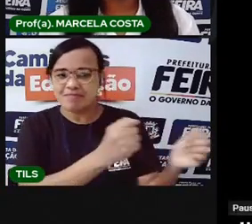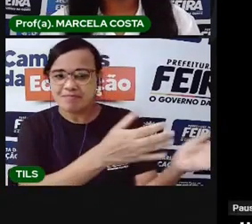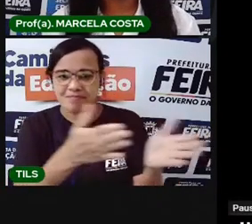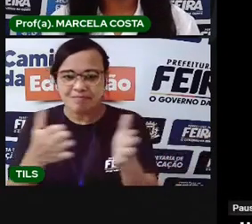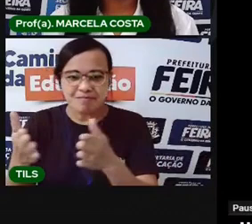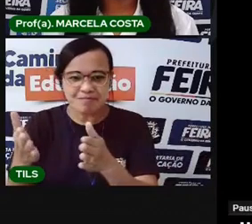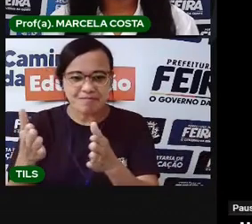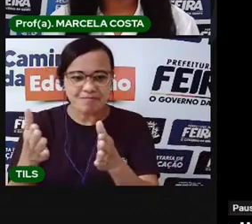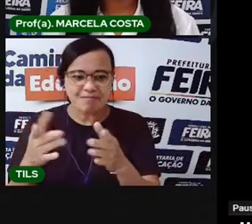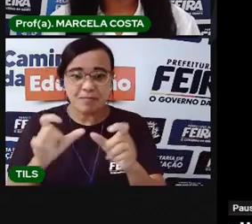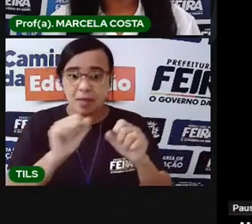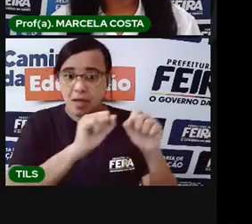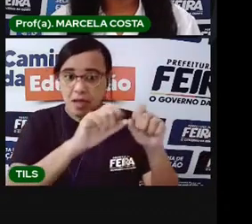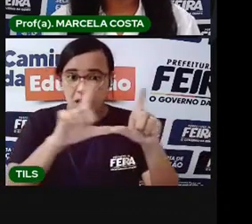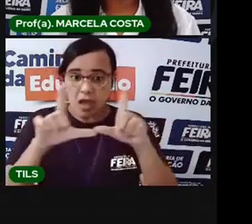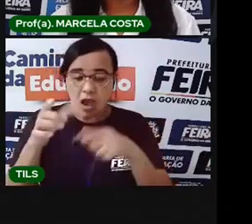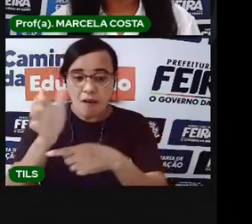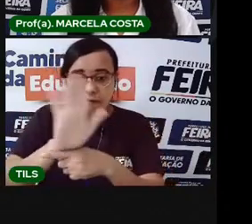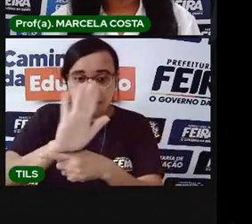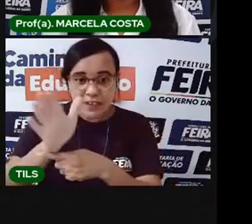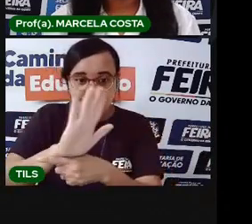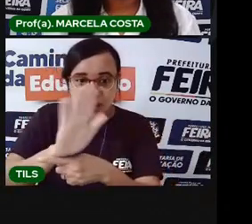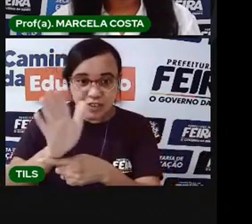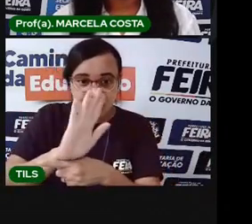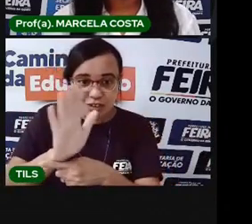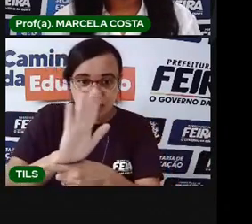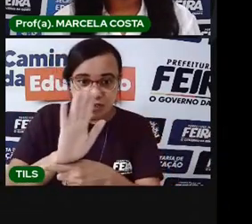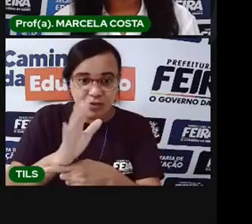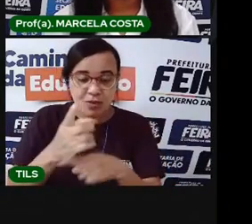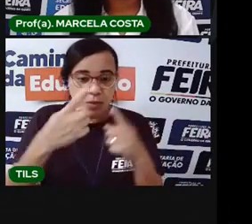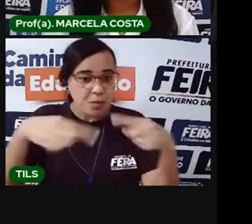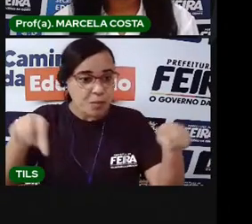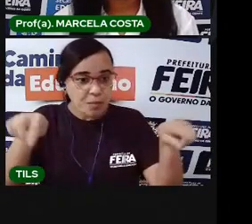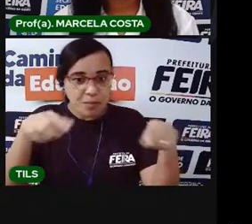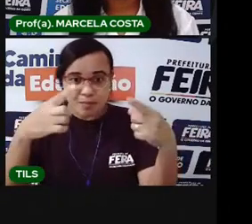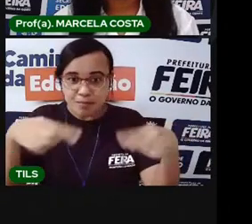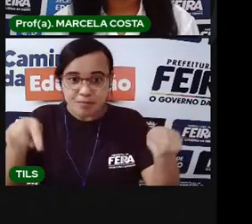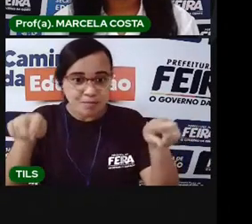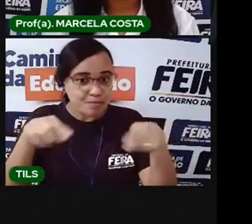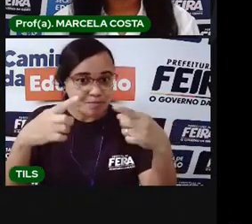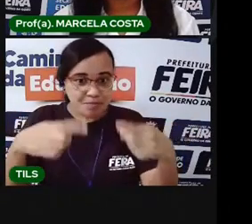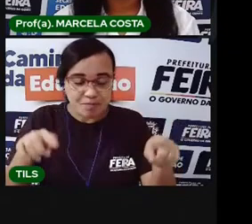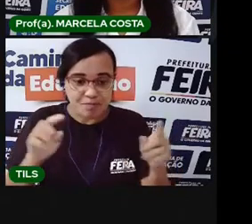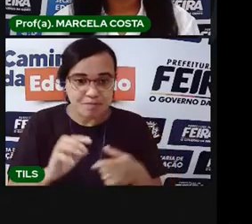Nossa, que bonito seu cachorro! Por que é cão, vulcão?